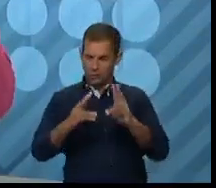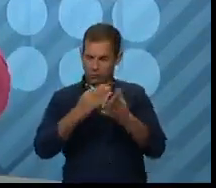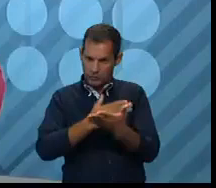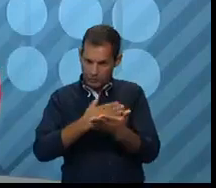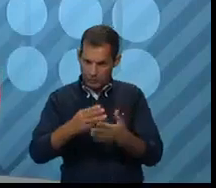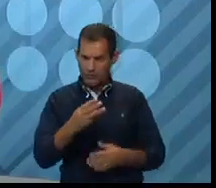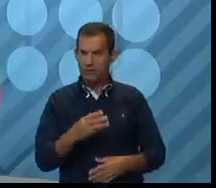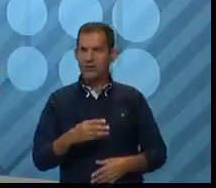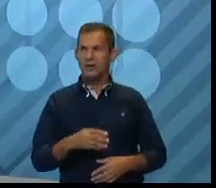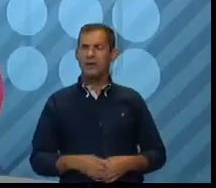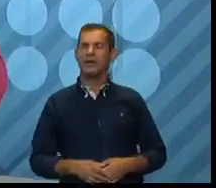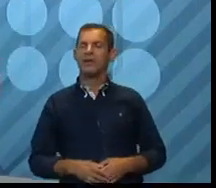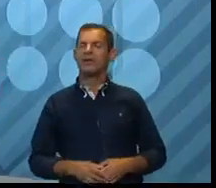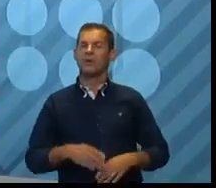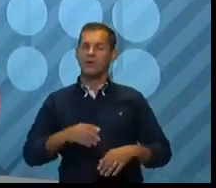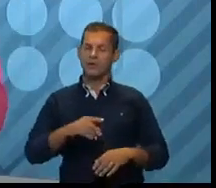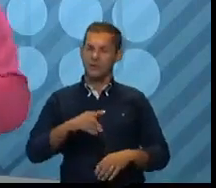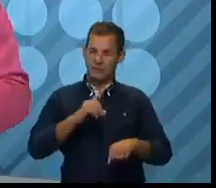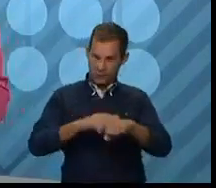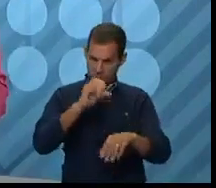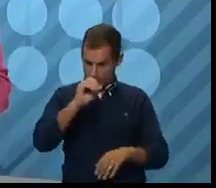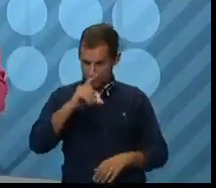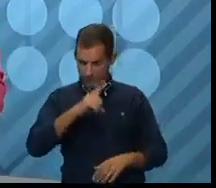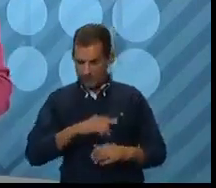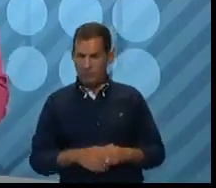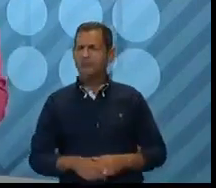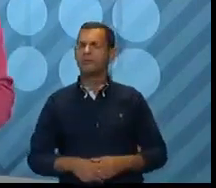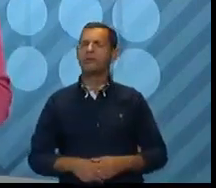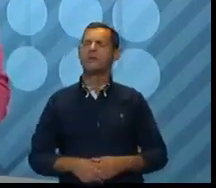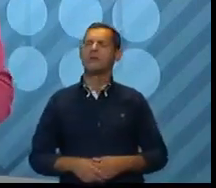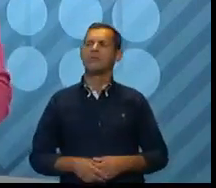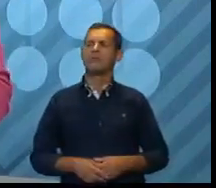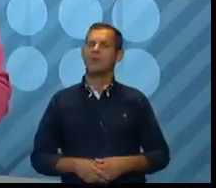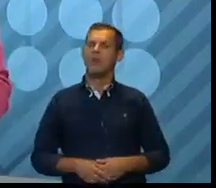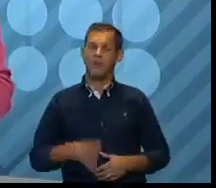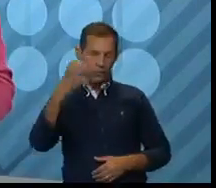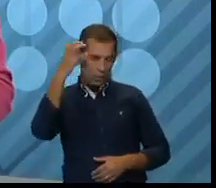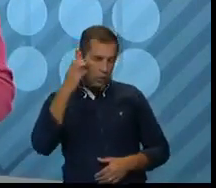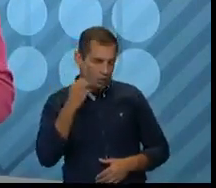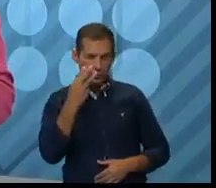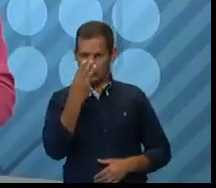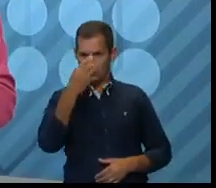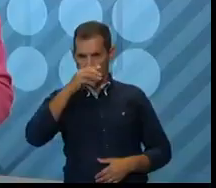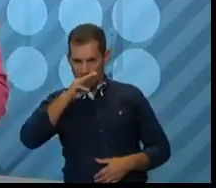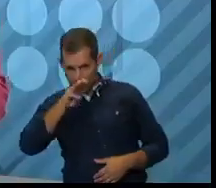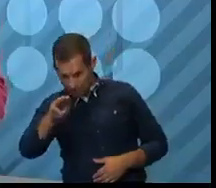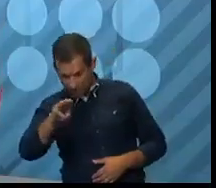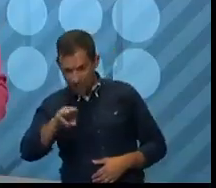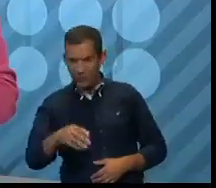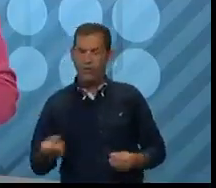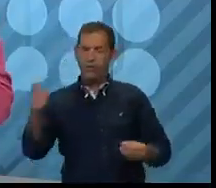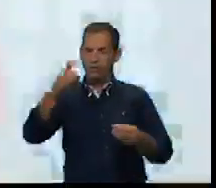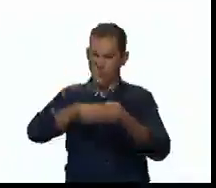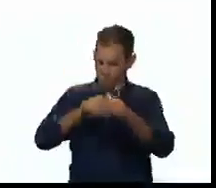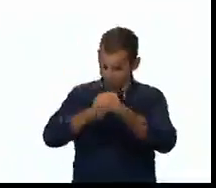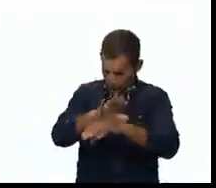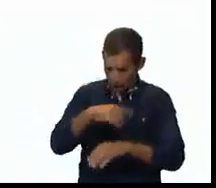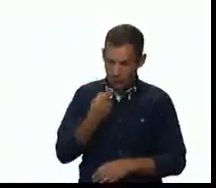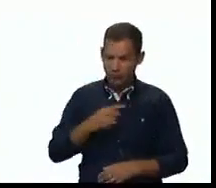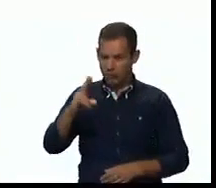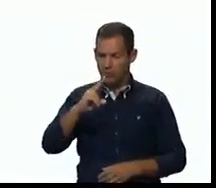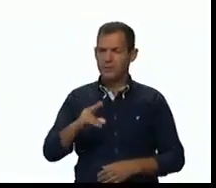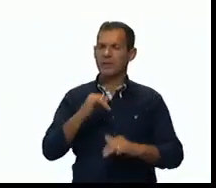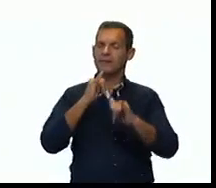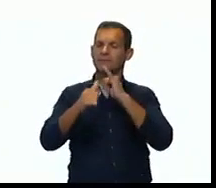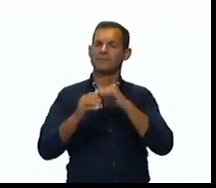inicial, quando o tempo zero, nós temos exatamente o lucro de 3 milhões. Então, retomando ao quadro, vamos utilizar